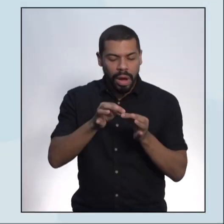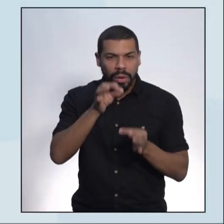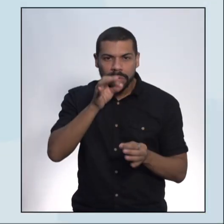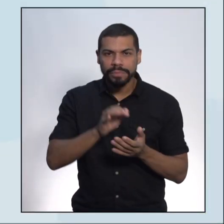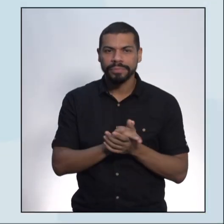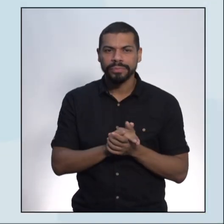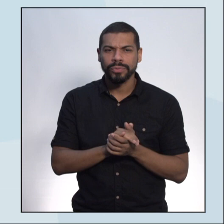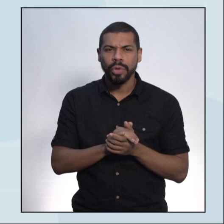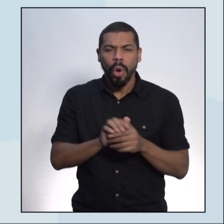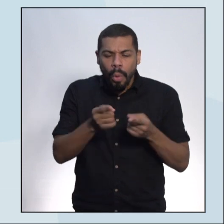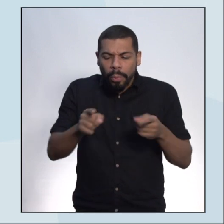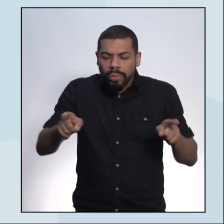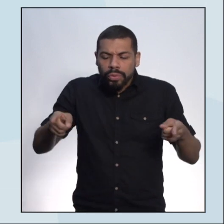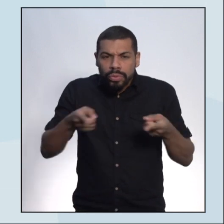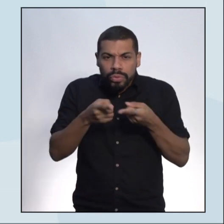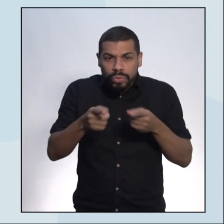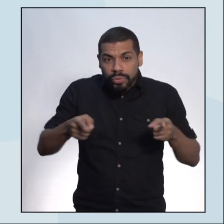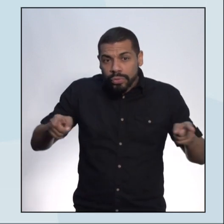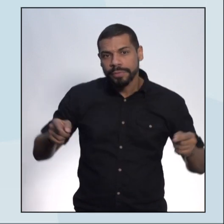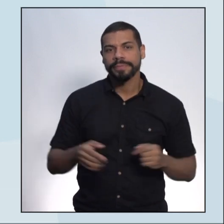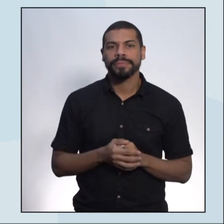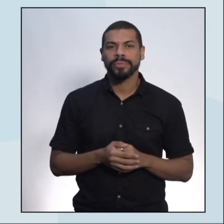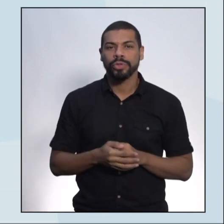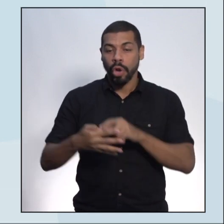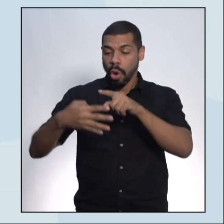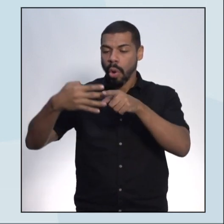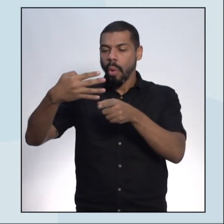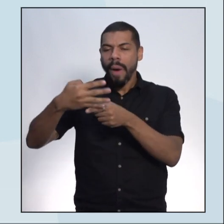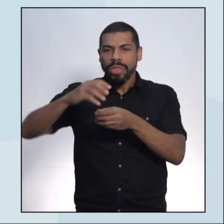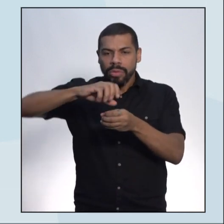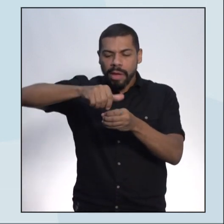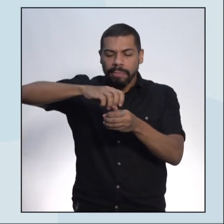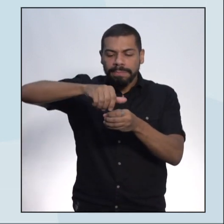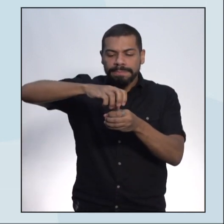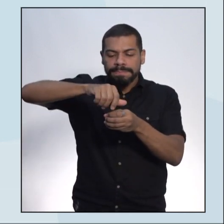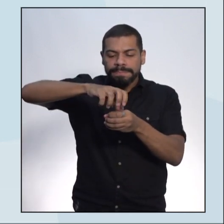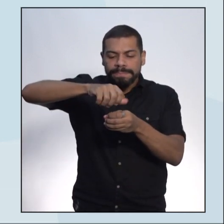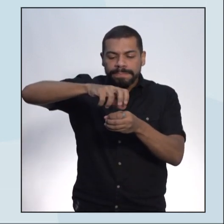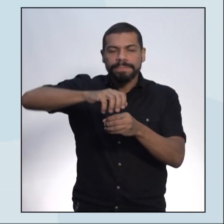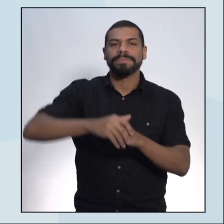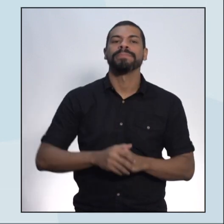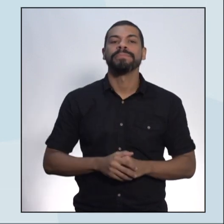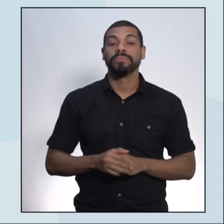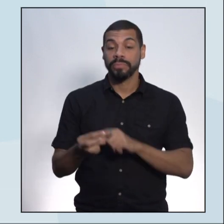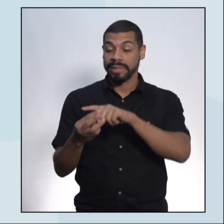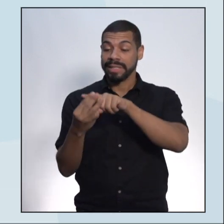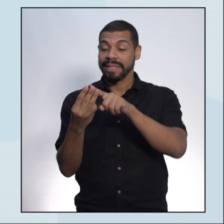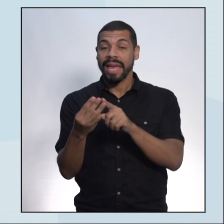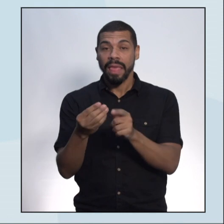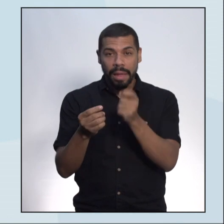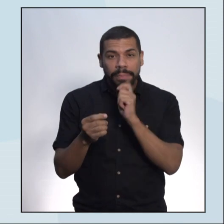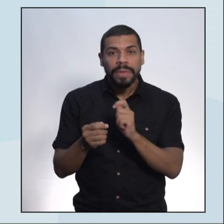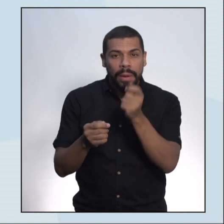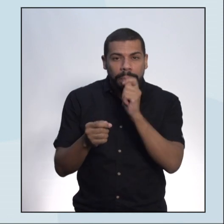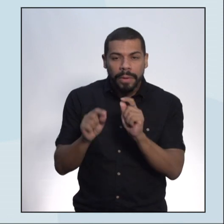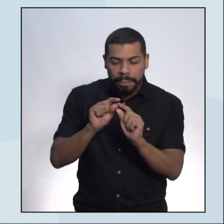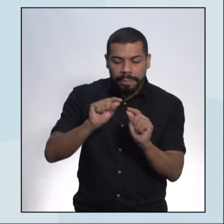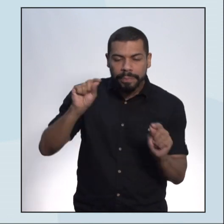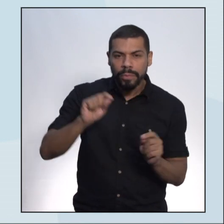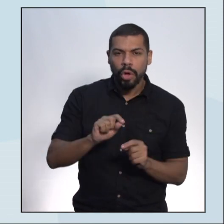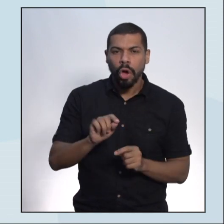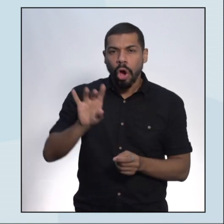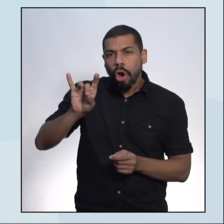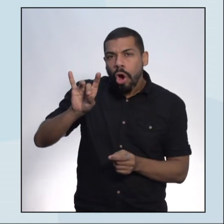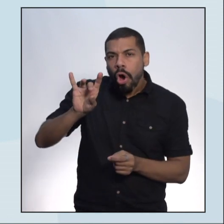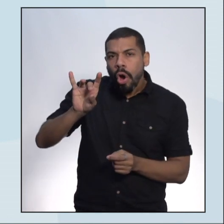um palito de churrasco, 4 tampinhas, 3 palitos de sorvete, cola branca ou